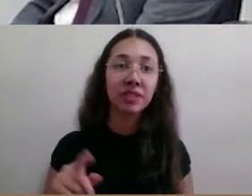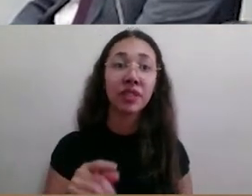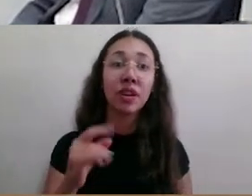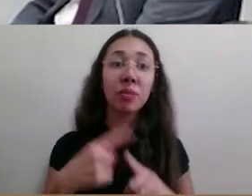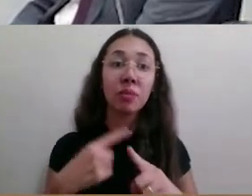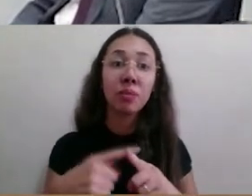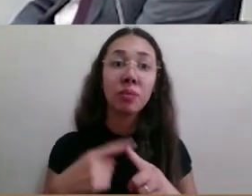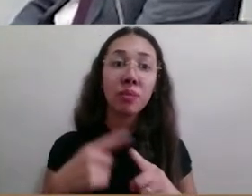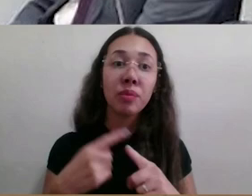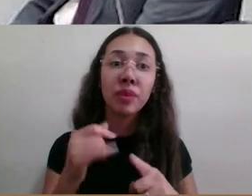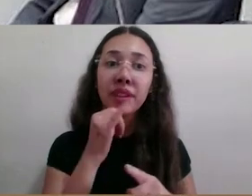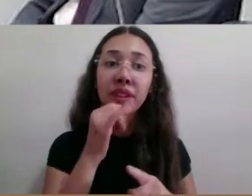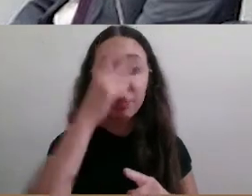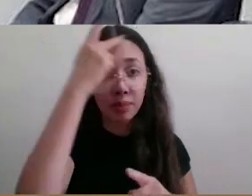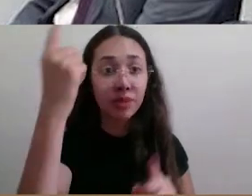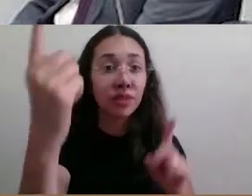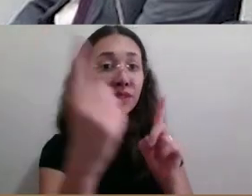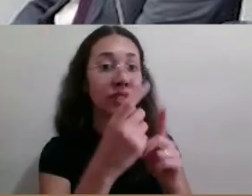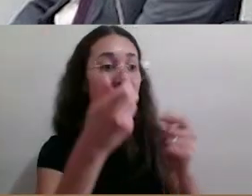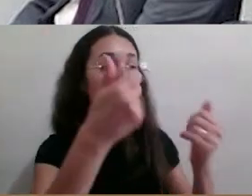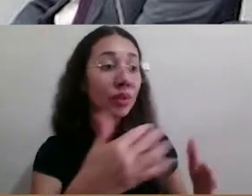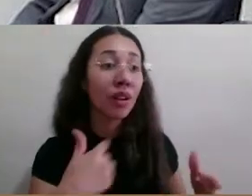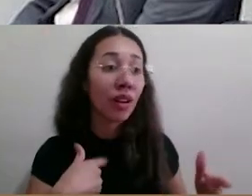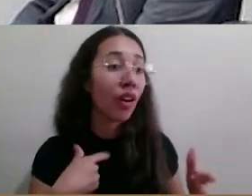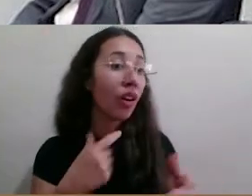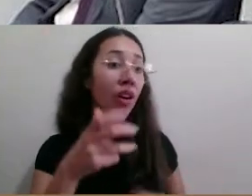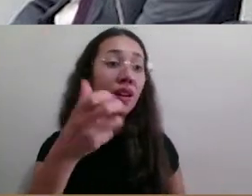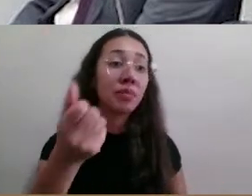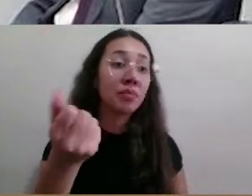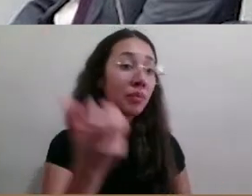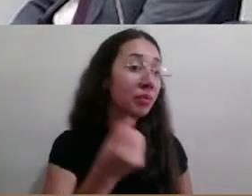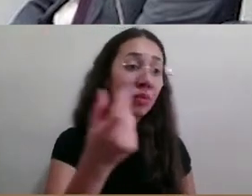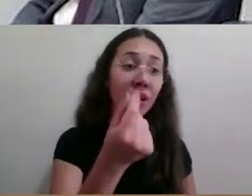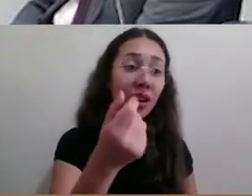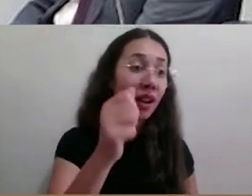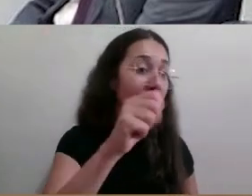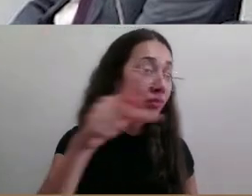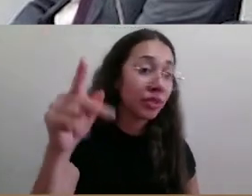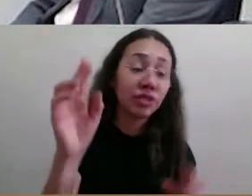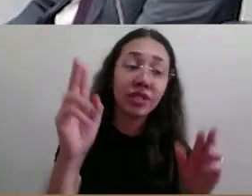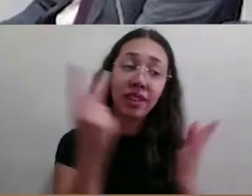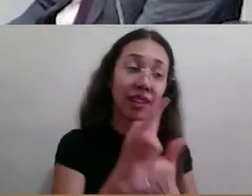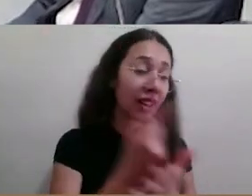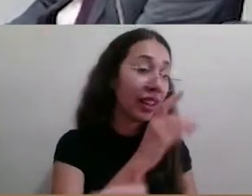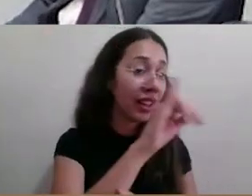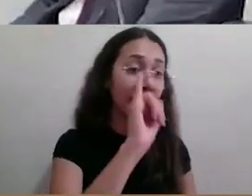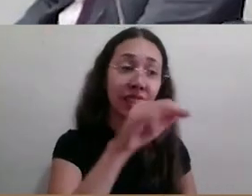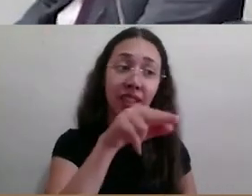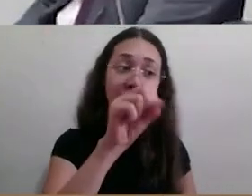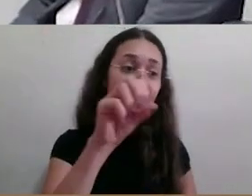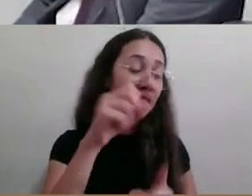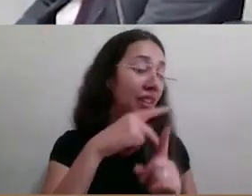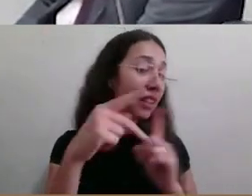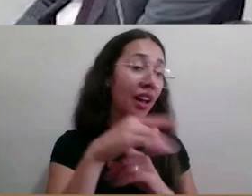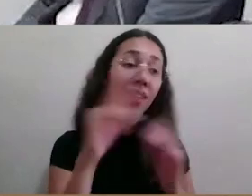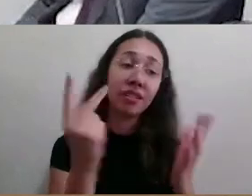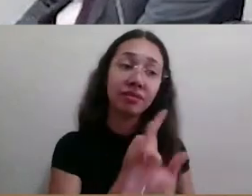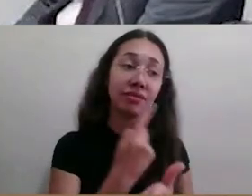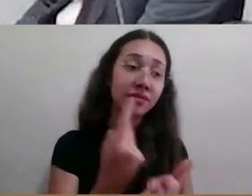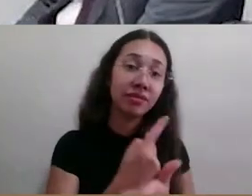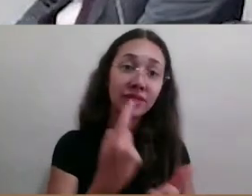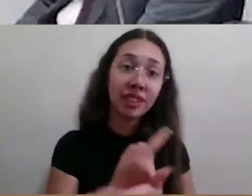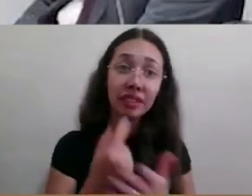olha, meu benefício está errado. O INSS errou. Era esse o pedido inicial. E a gente que